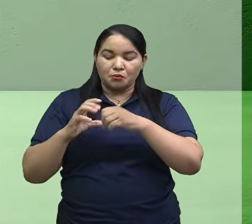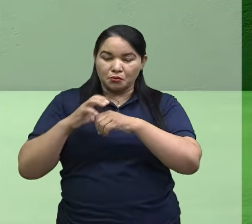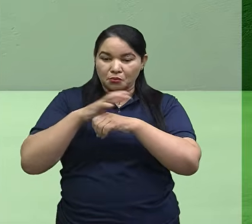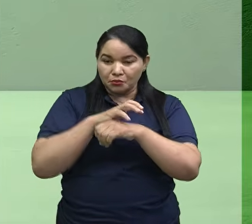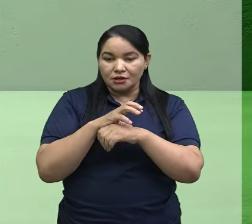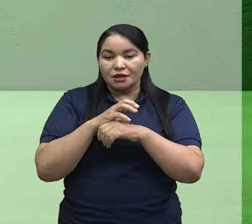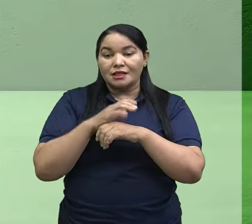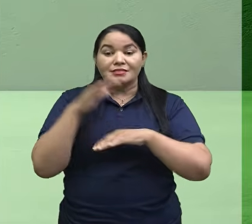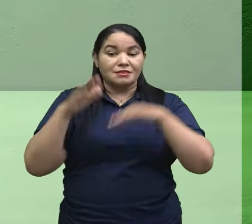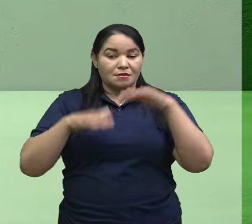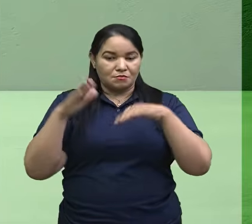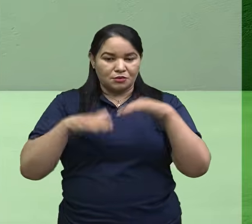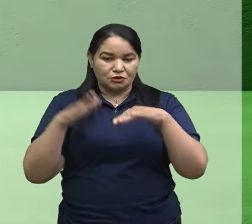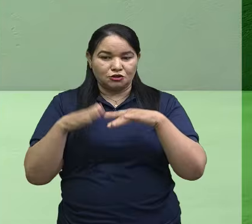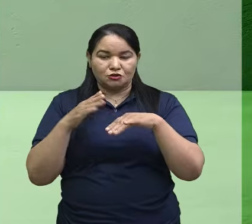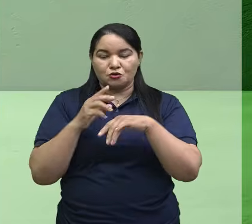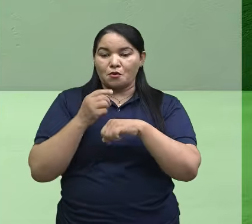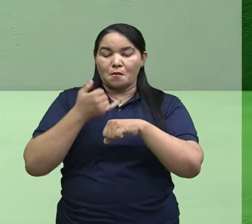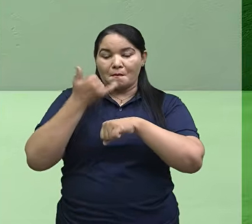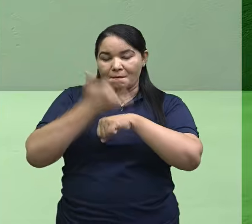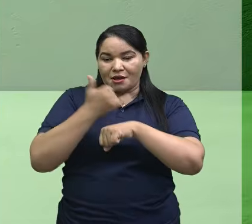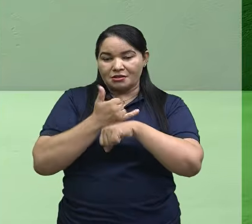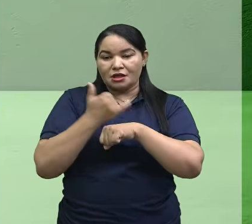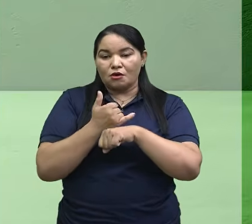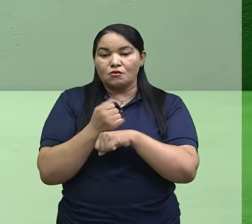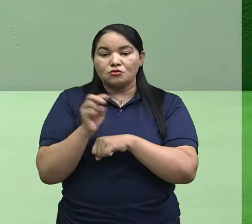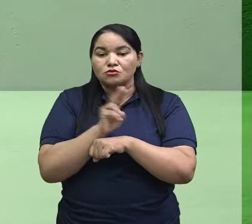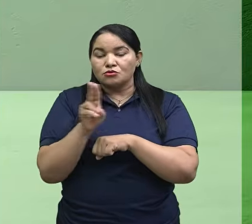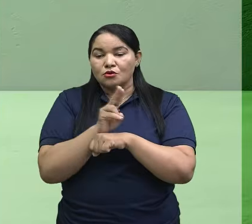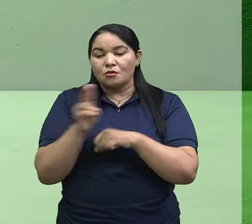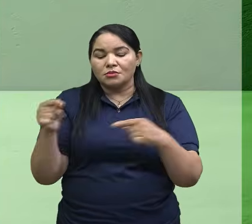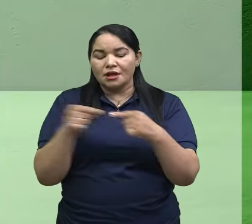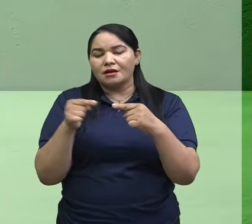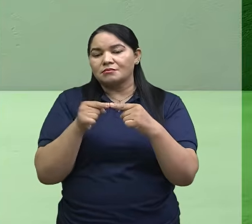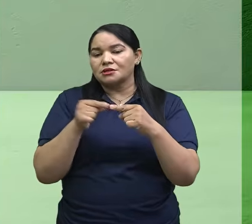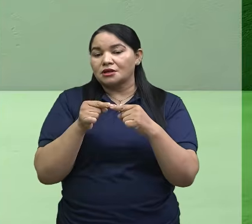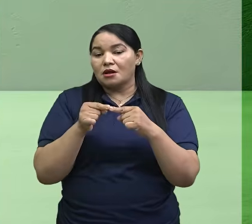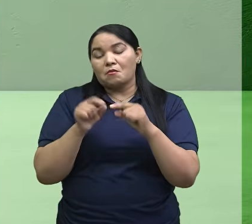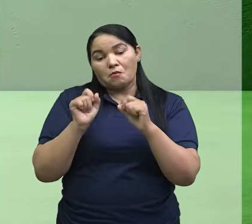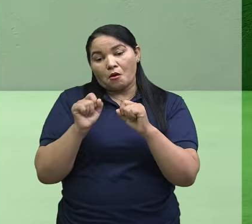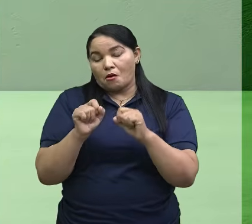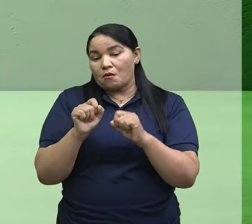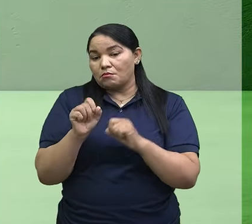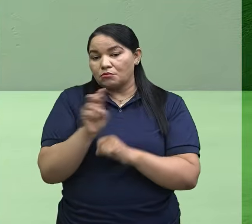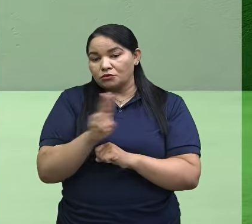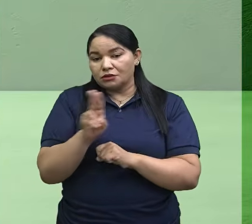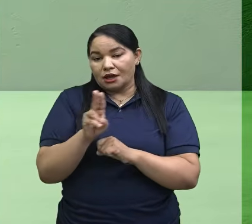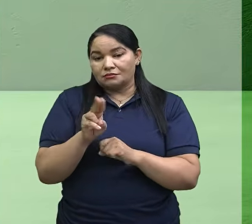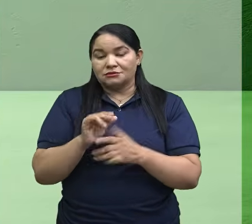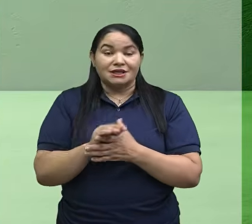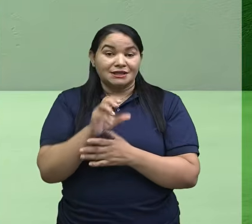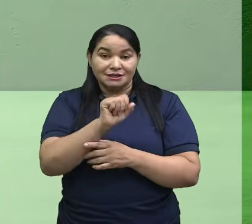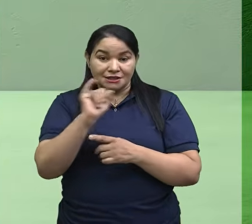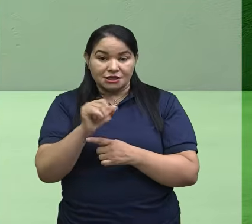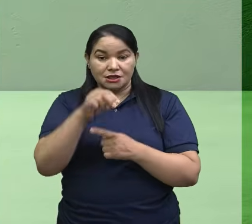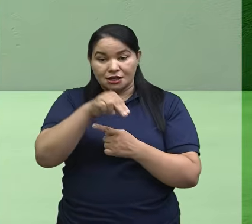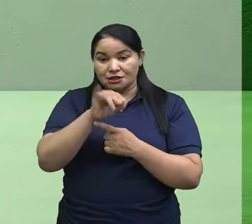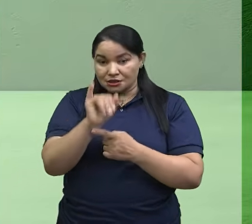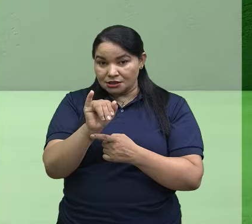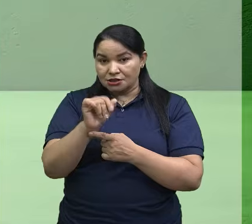utilizado para revestir a peça, o nome do processo da galvanoplastia pode mudar. Então, se a gente utiliza níquel, o nome